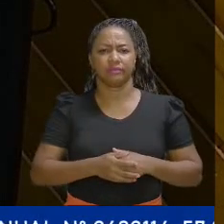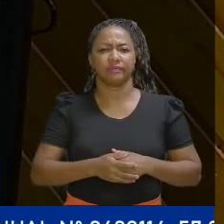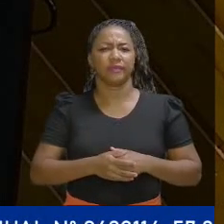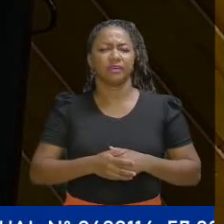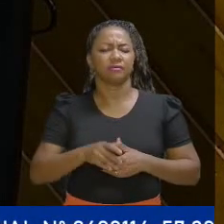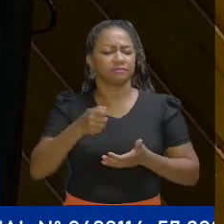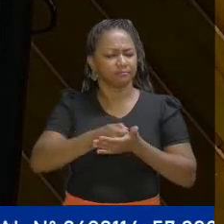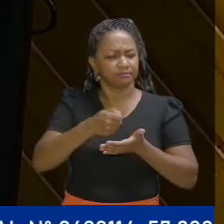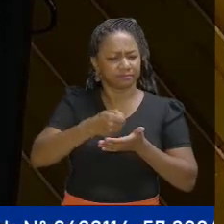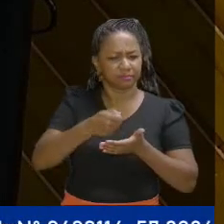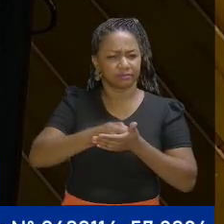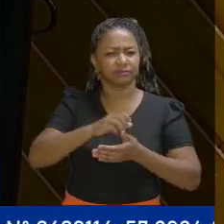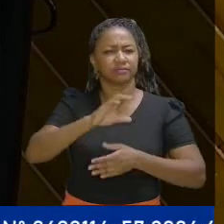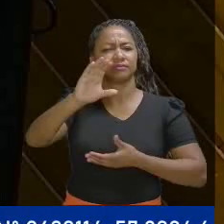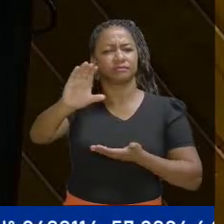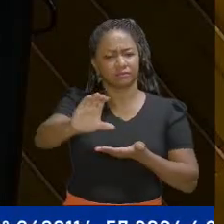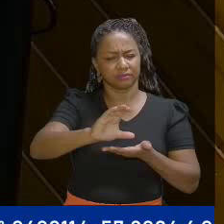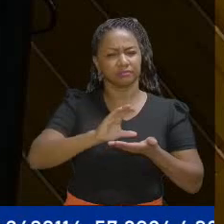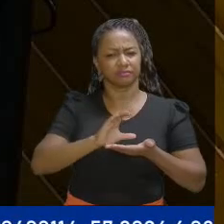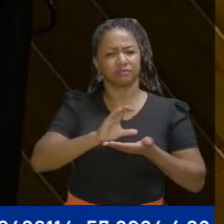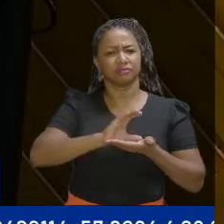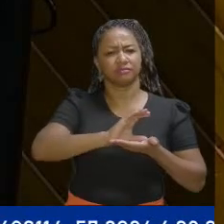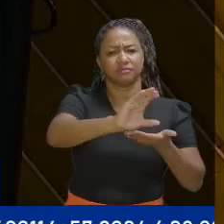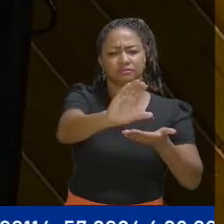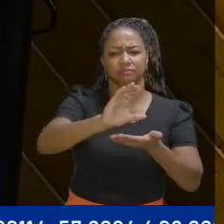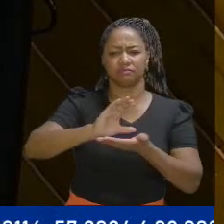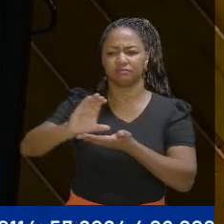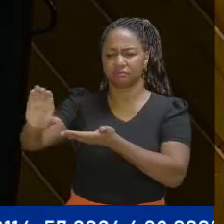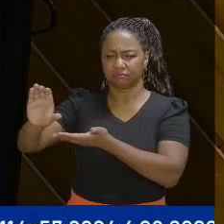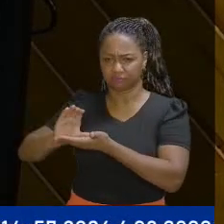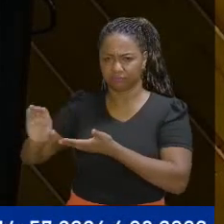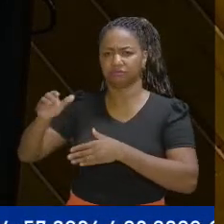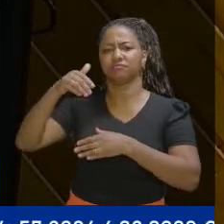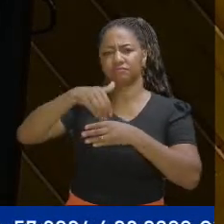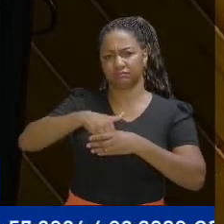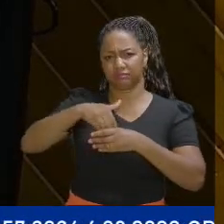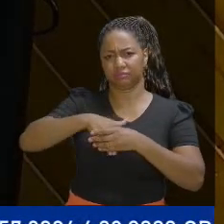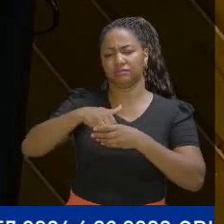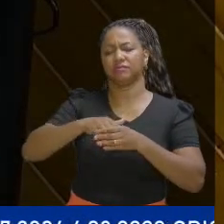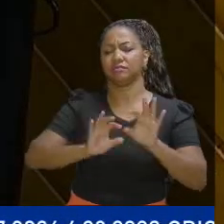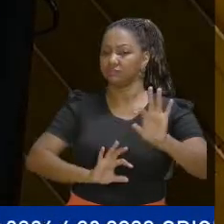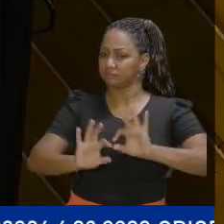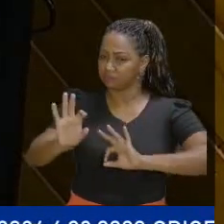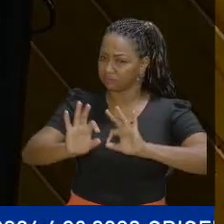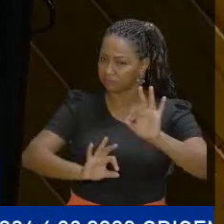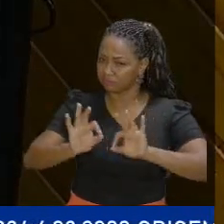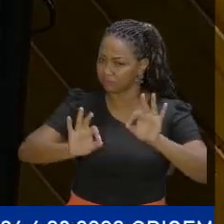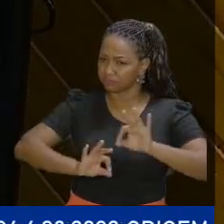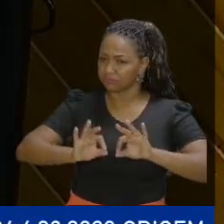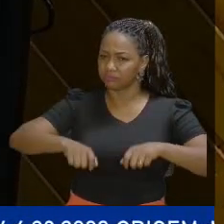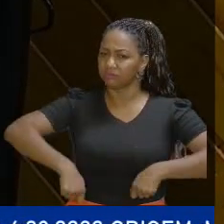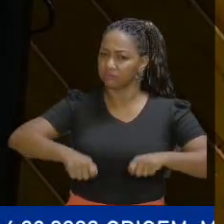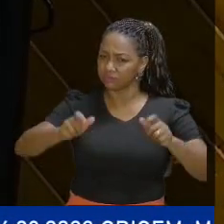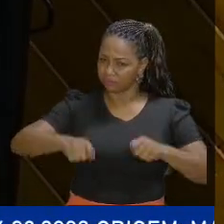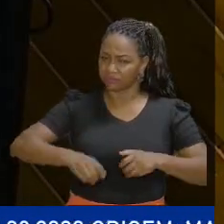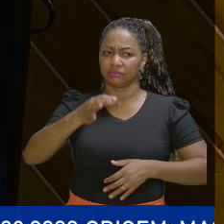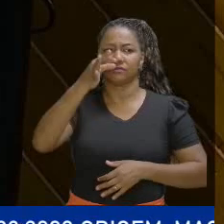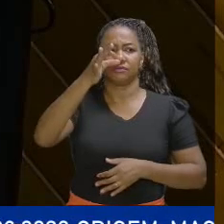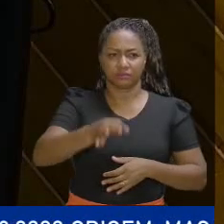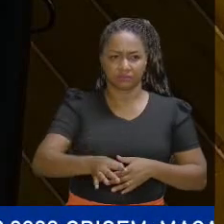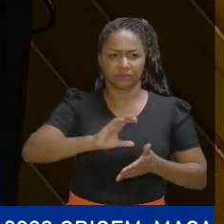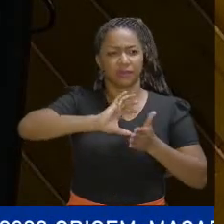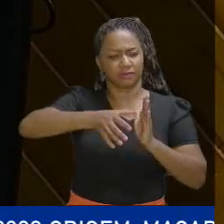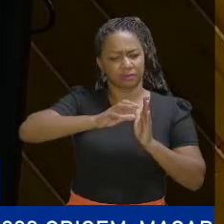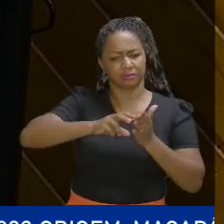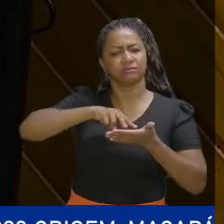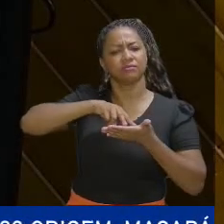visa assegurar que os recursos públicos destinados ao financiamento eleitoral sejam geridos de forma correta e que os